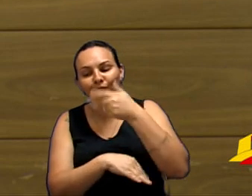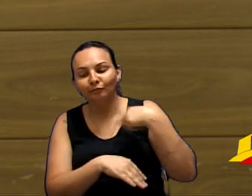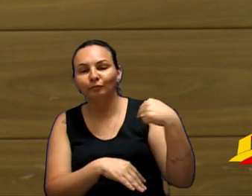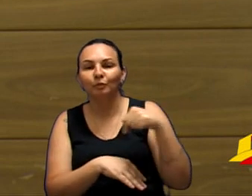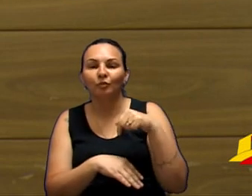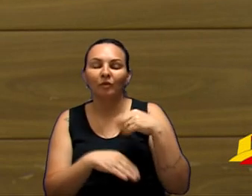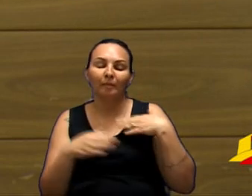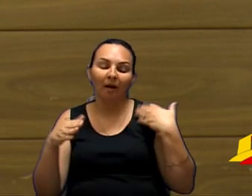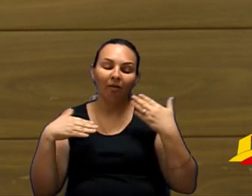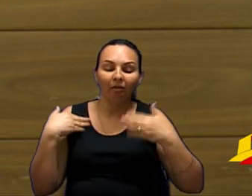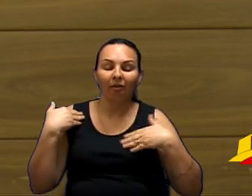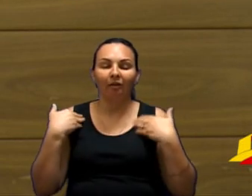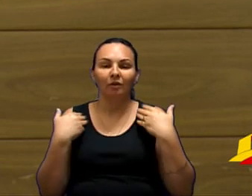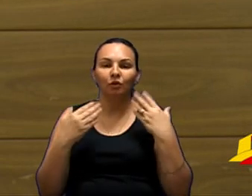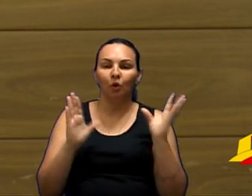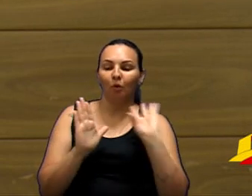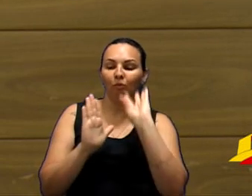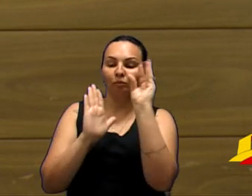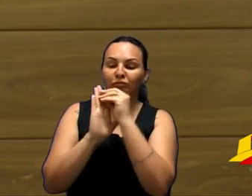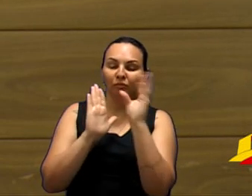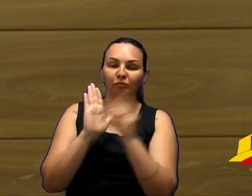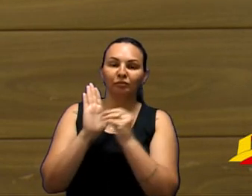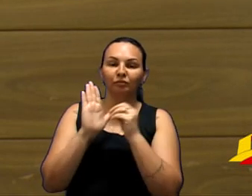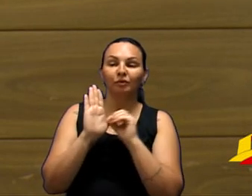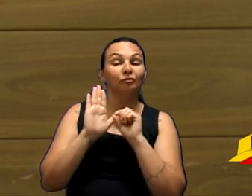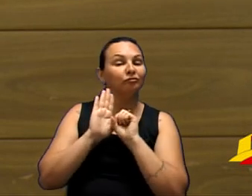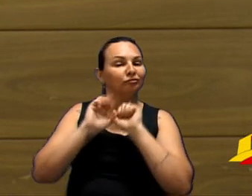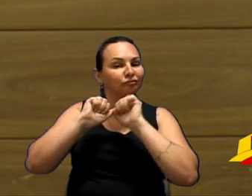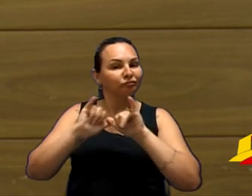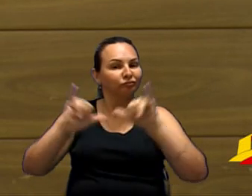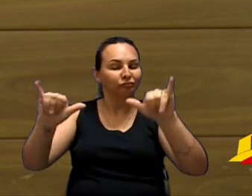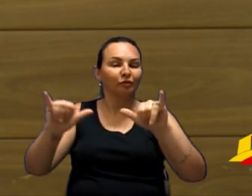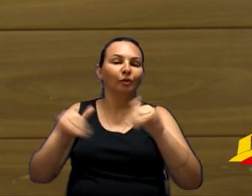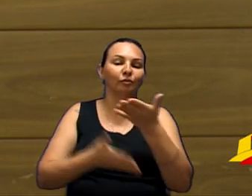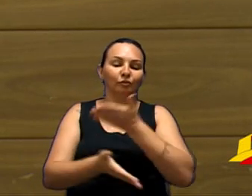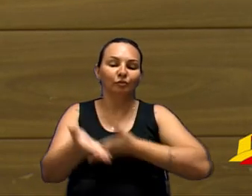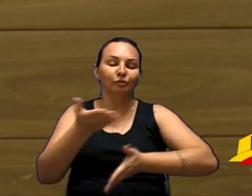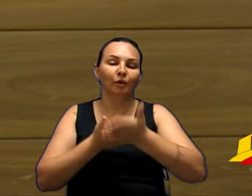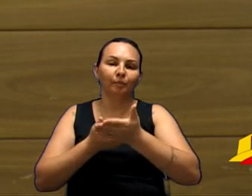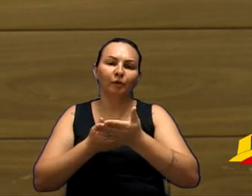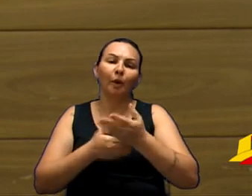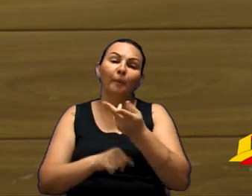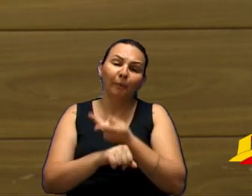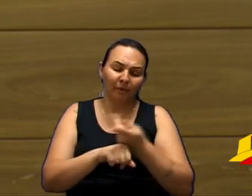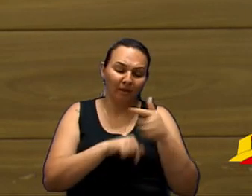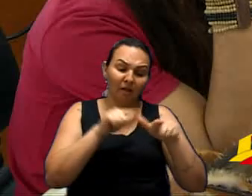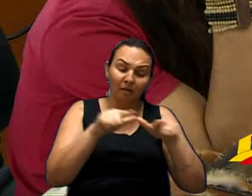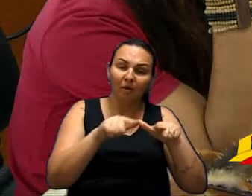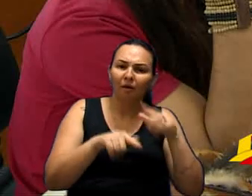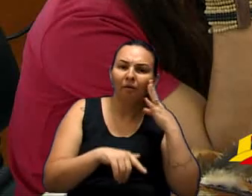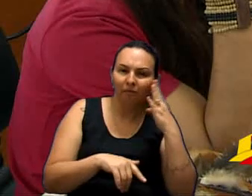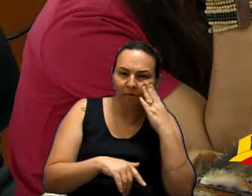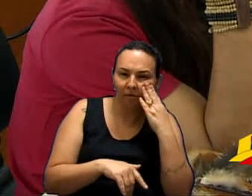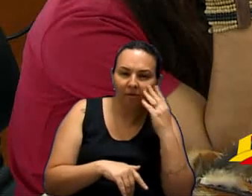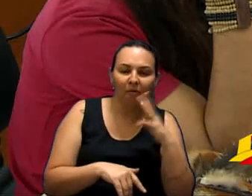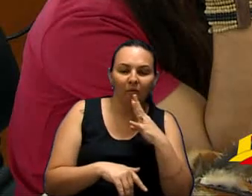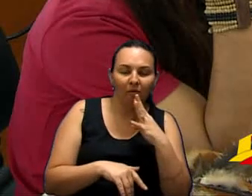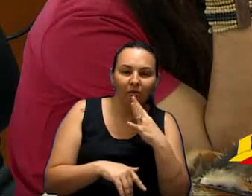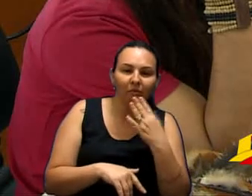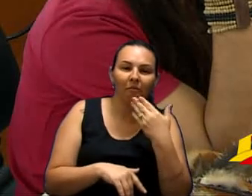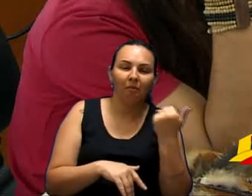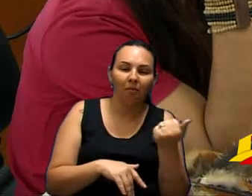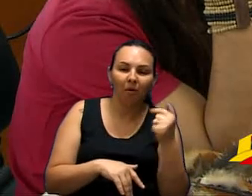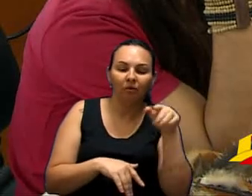contribuir compartilhando isso com todos então procure conhecer um pouco mais o nosso trabalho a gente está muito feliz de poder dar o nosso a nossa